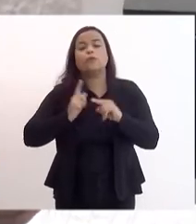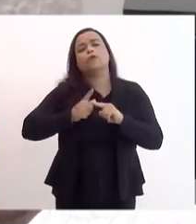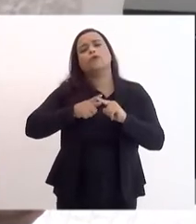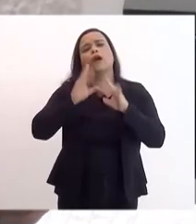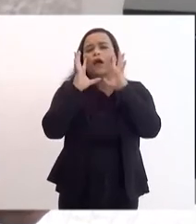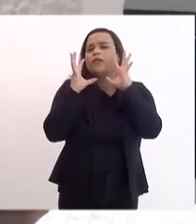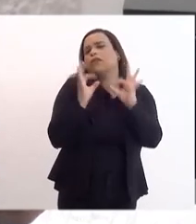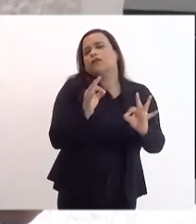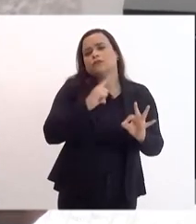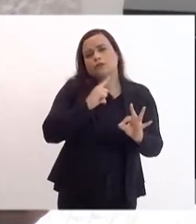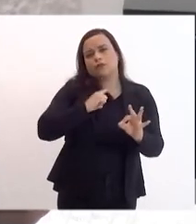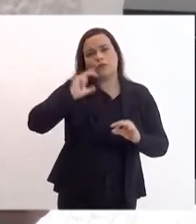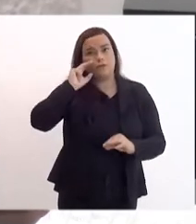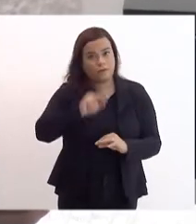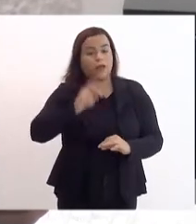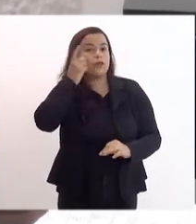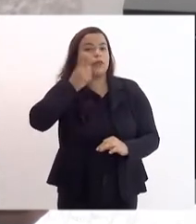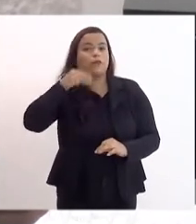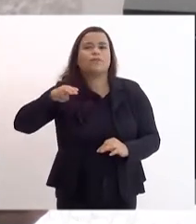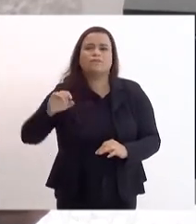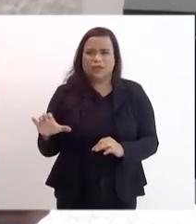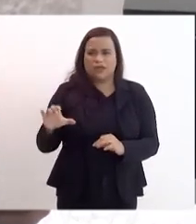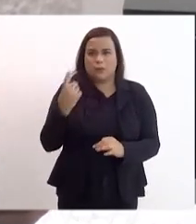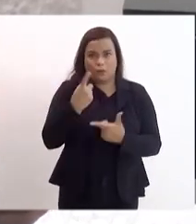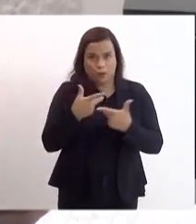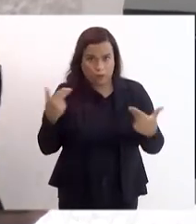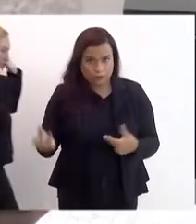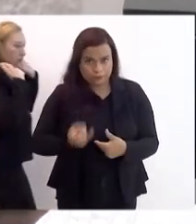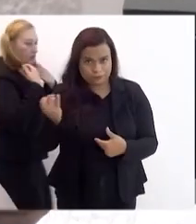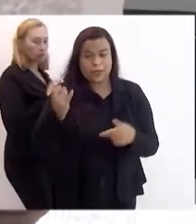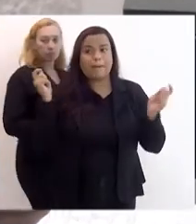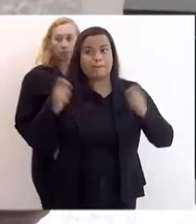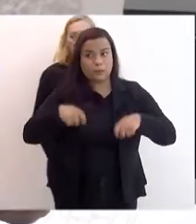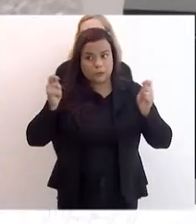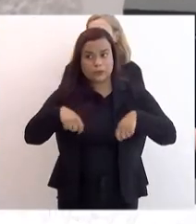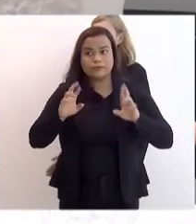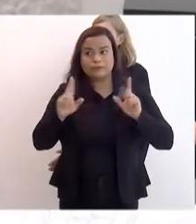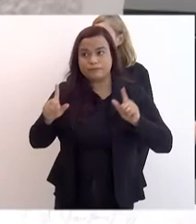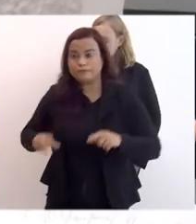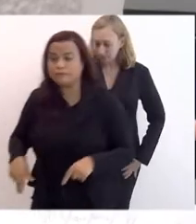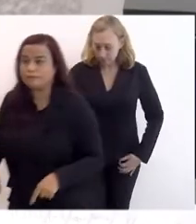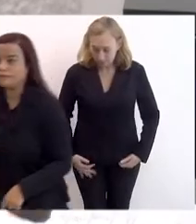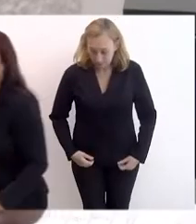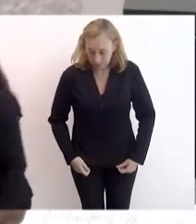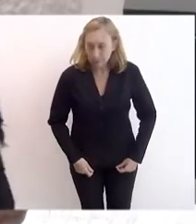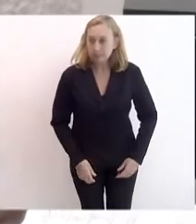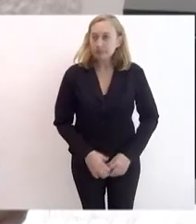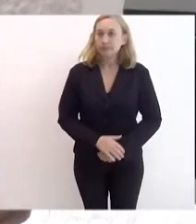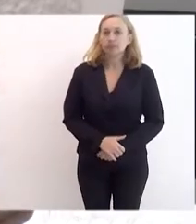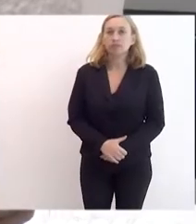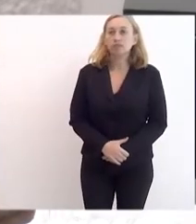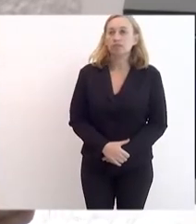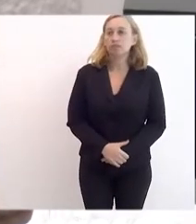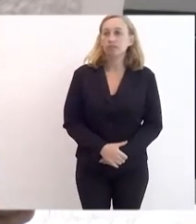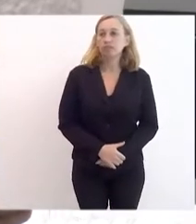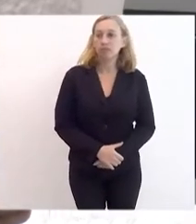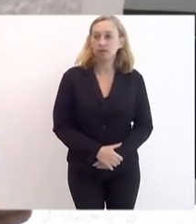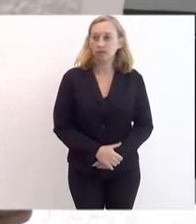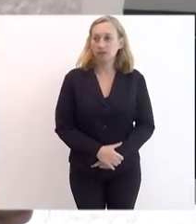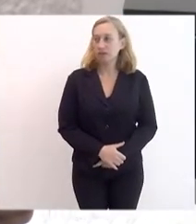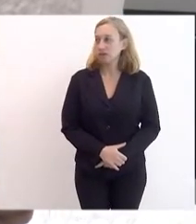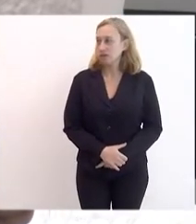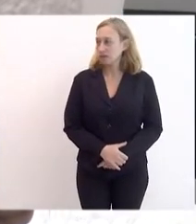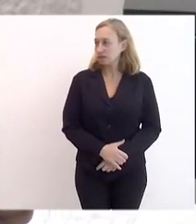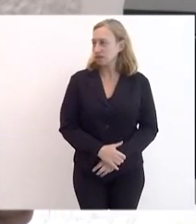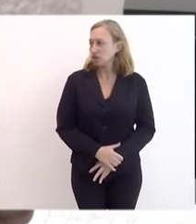chama a atenção o artigo 2º, deputado Minho, na possibilidade de extinguir o flagrante de um menor infrator.